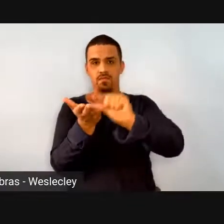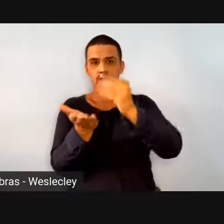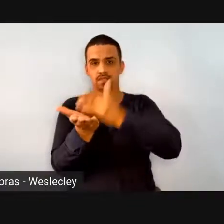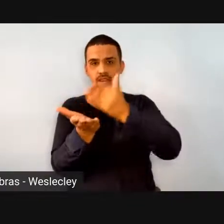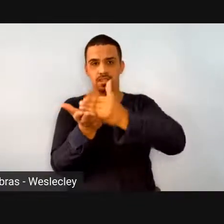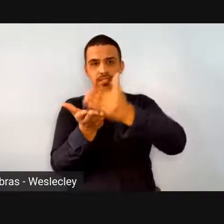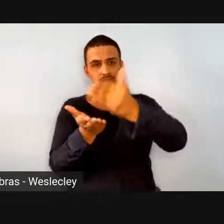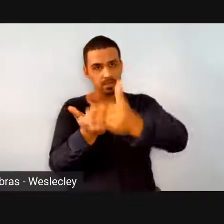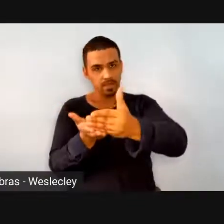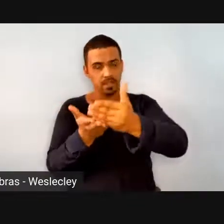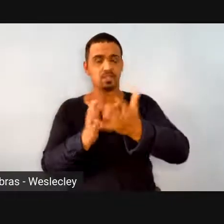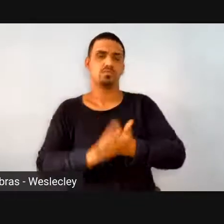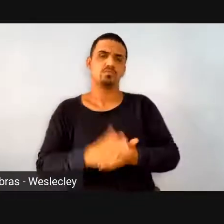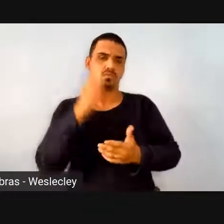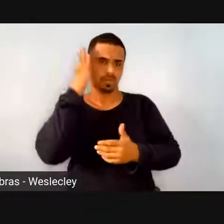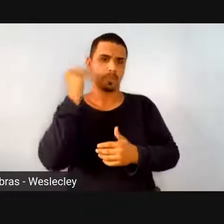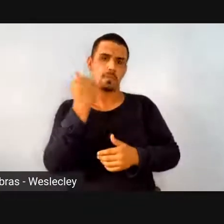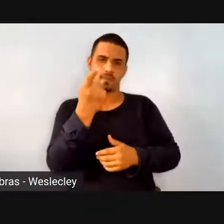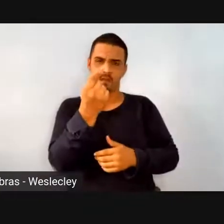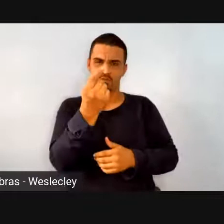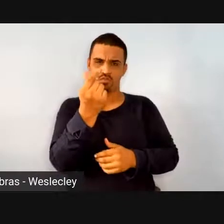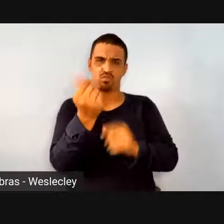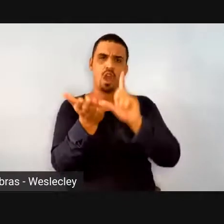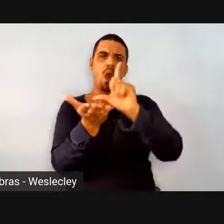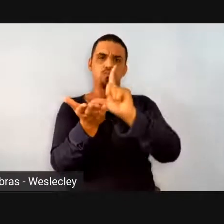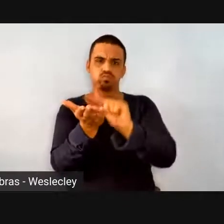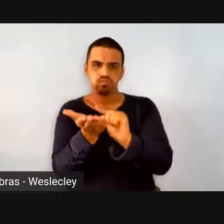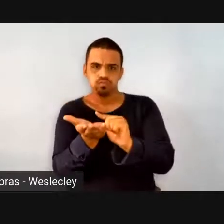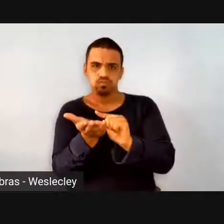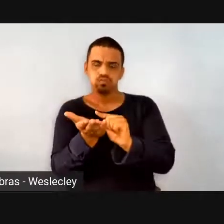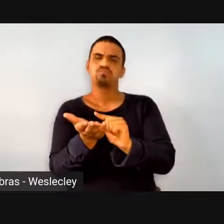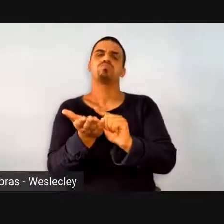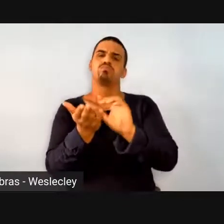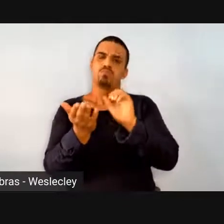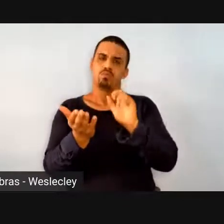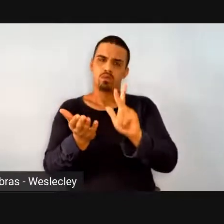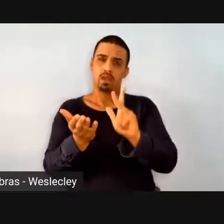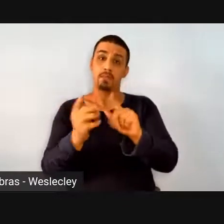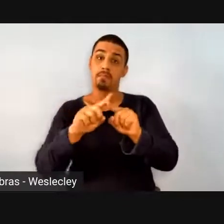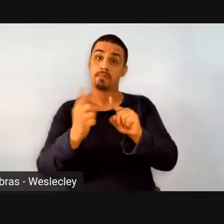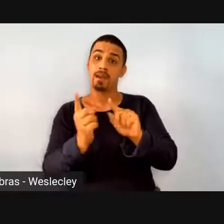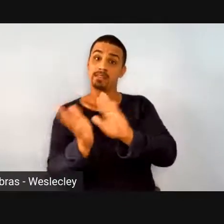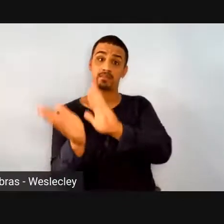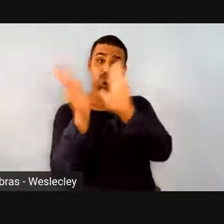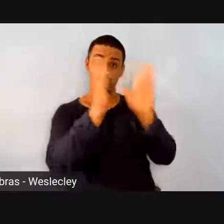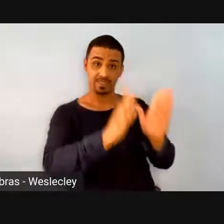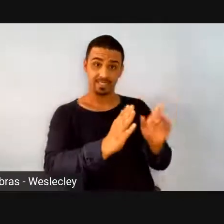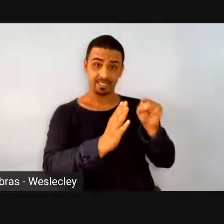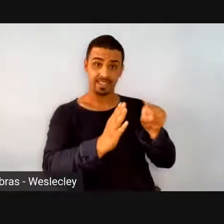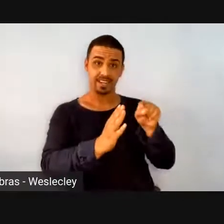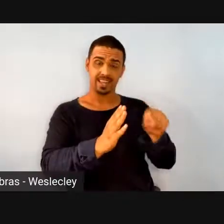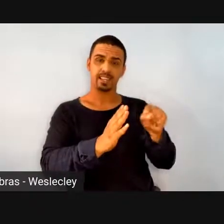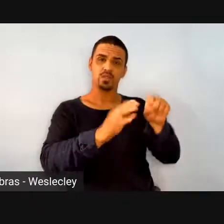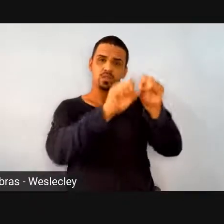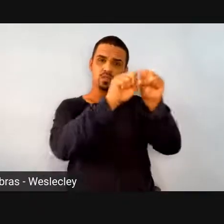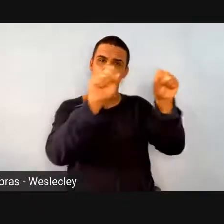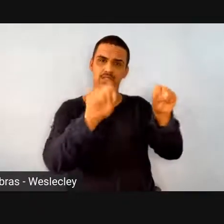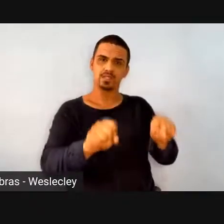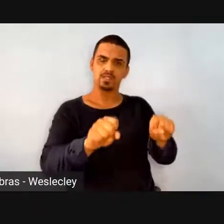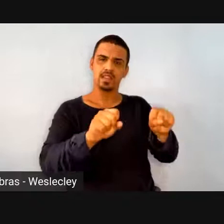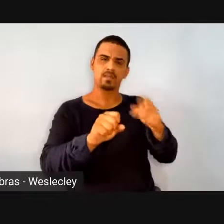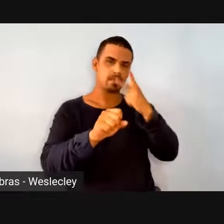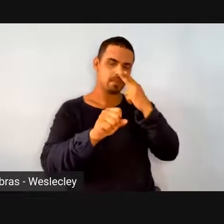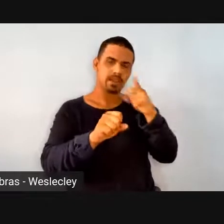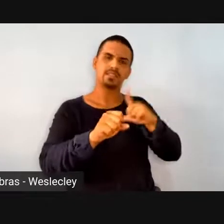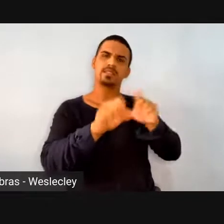mesmo que o volume de dinheiro tenha diminuído. Mas, do outro lado, o sistema começa a se mover numa direção um pouco mais governável. O fim